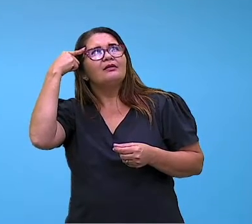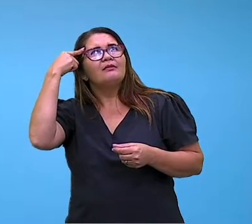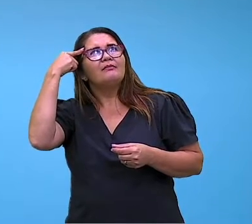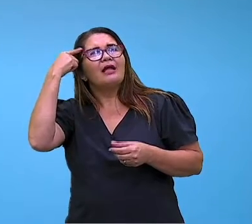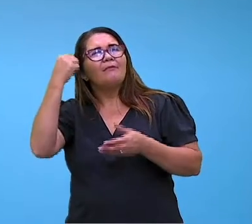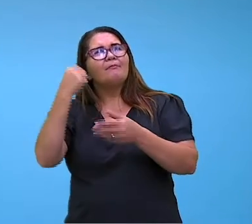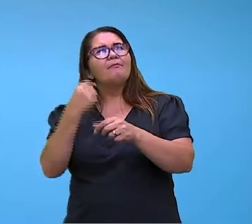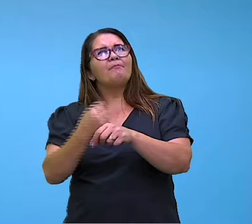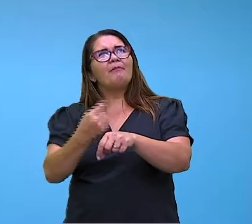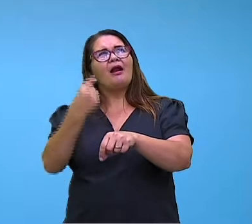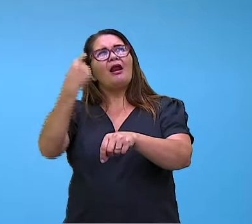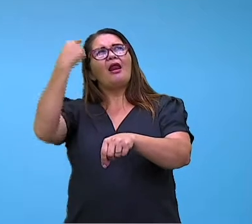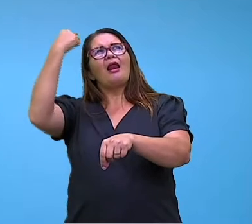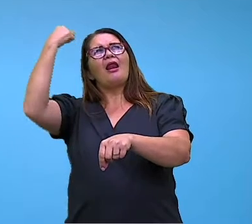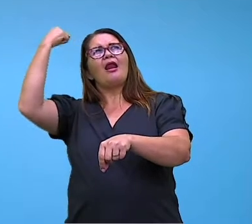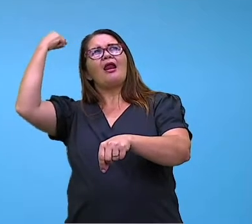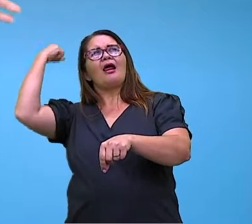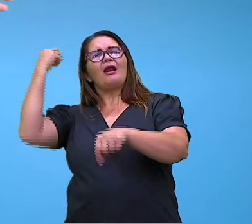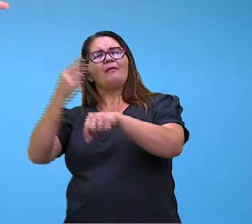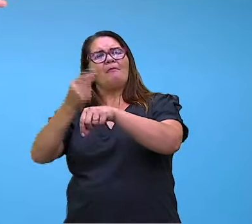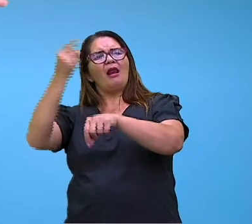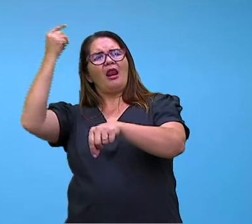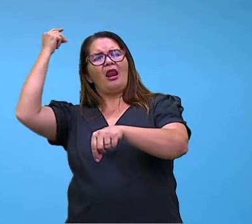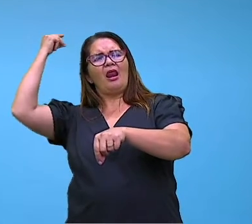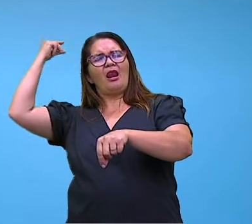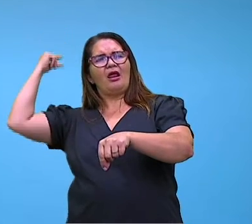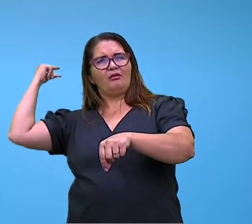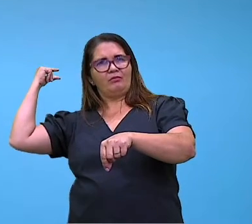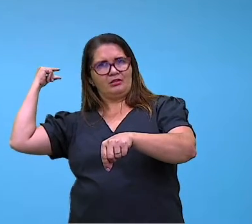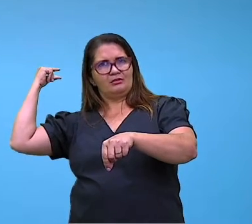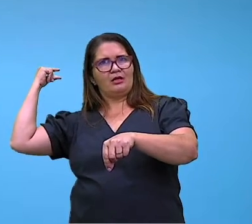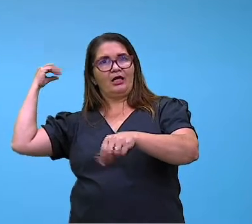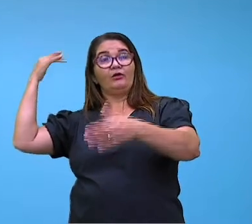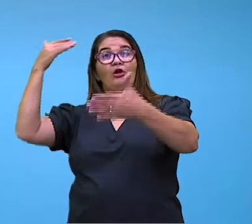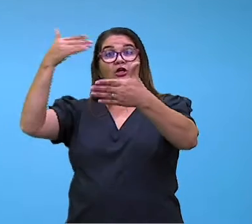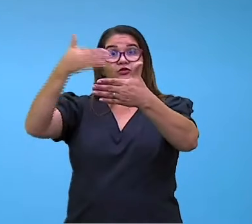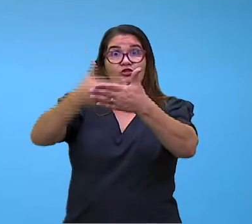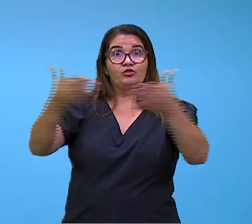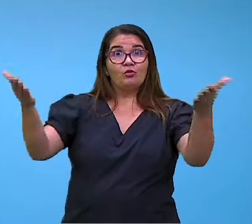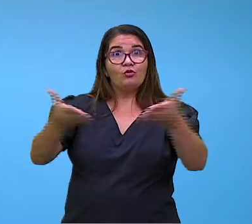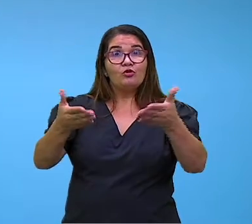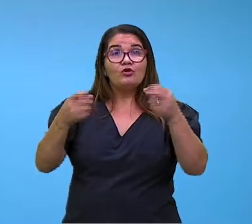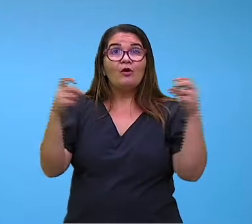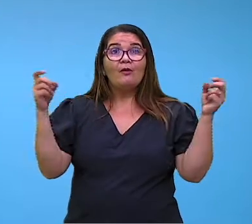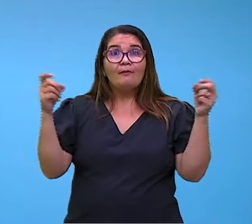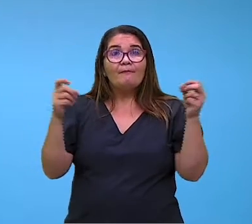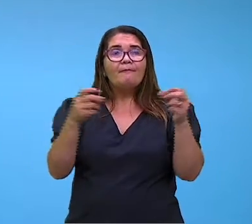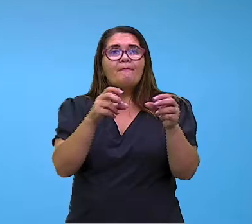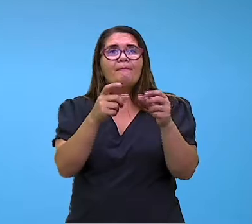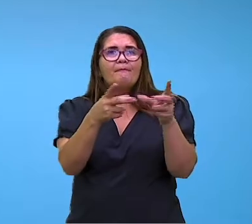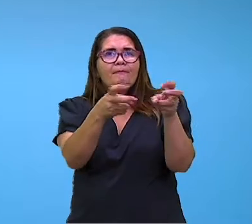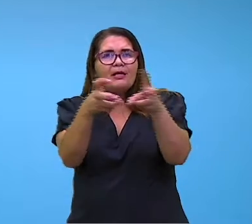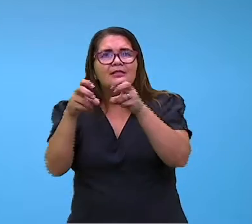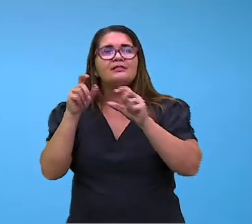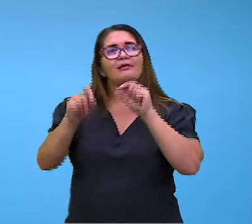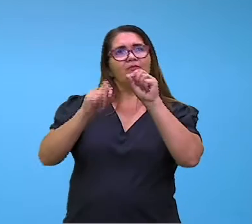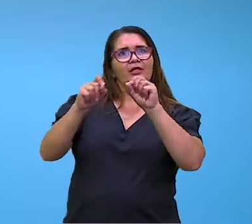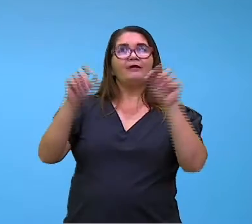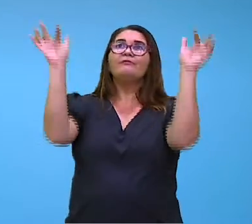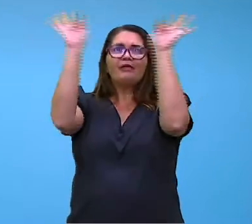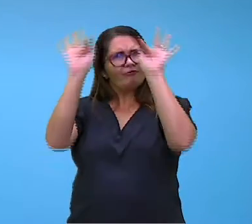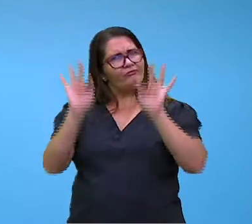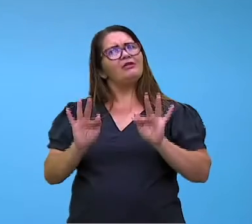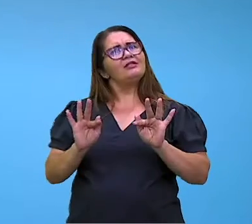você entende que você realmente é feliz, no caso aí, happy, ok?